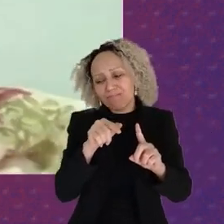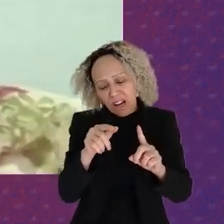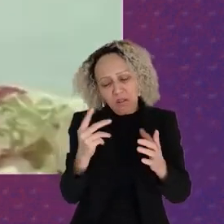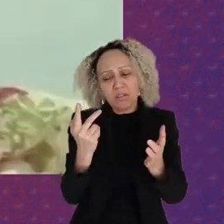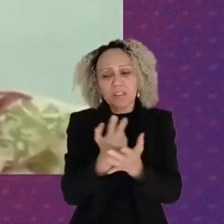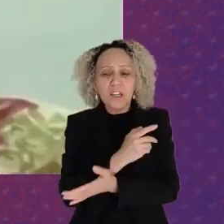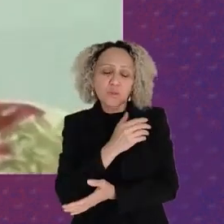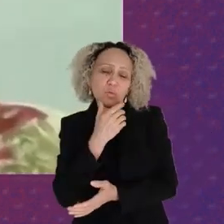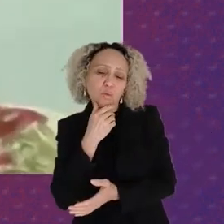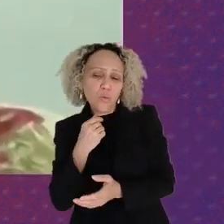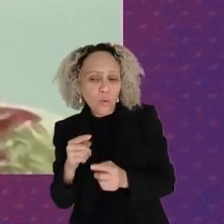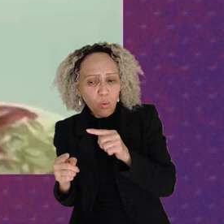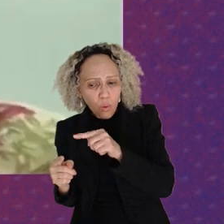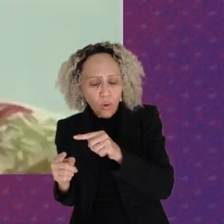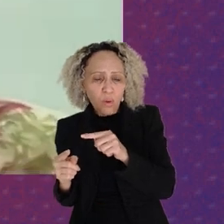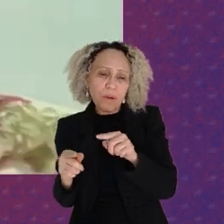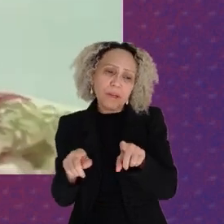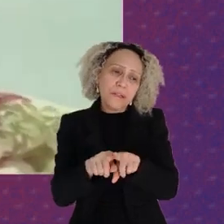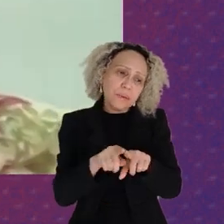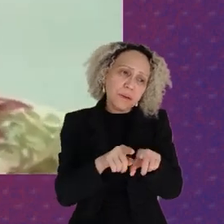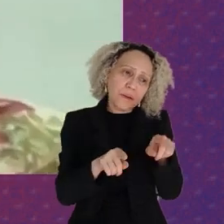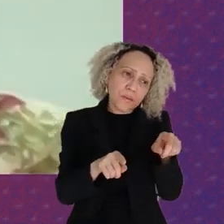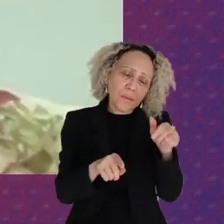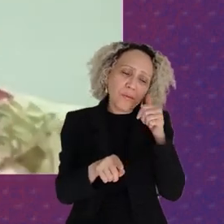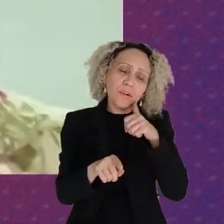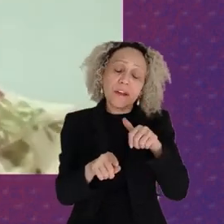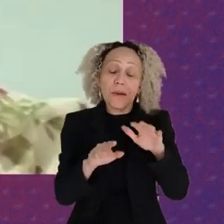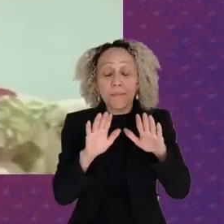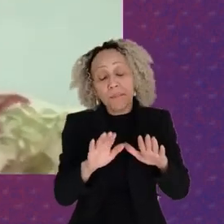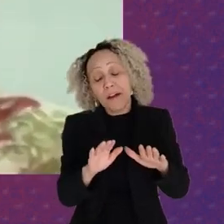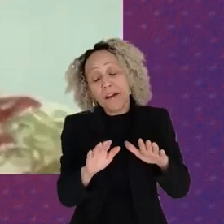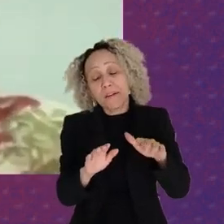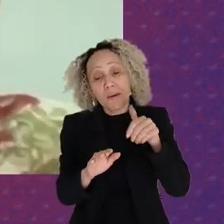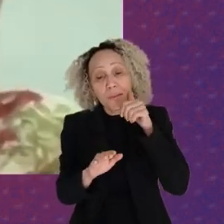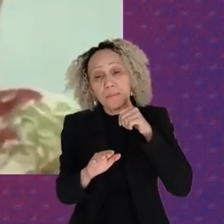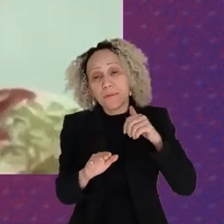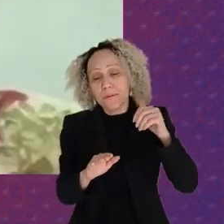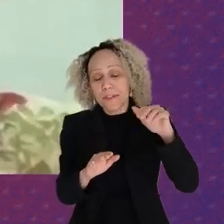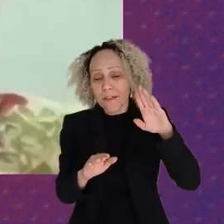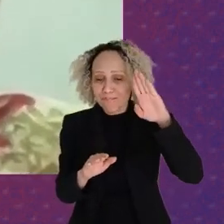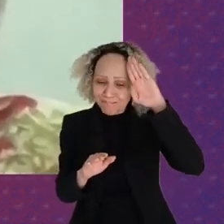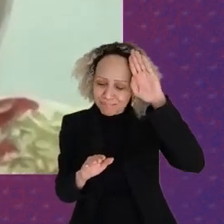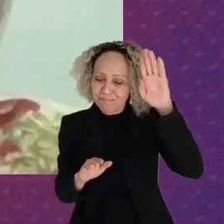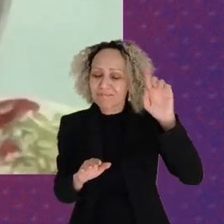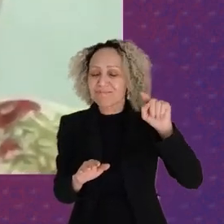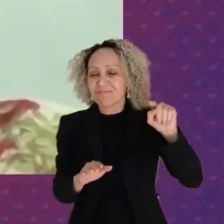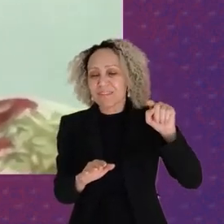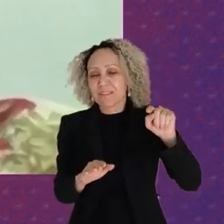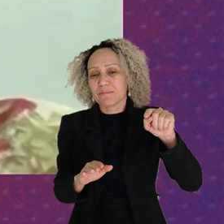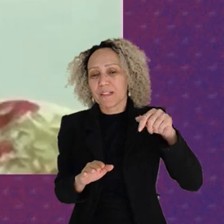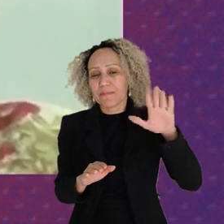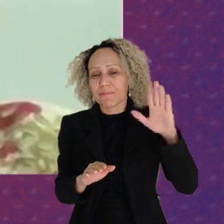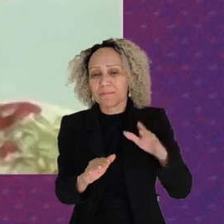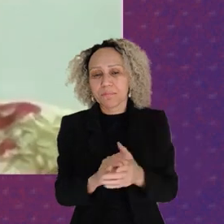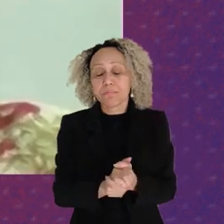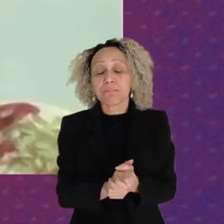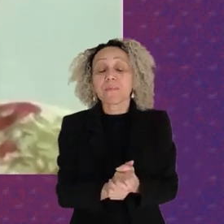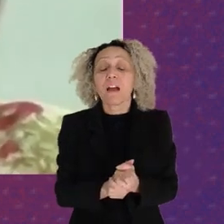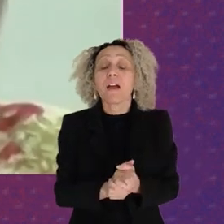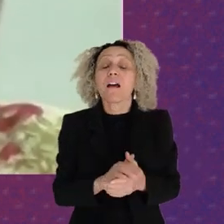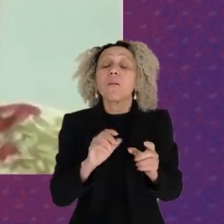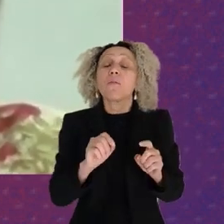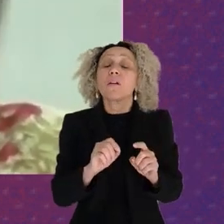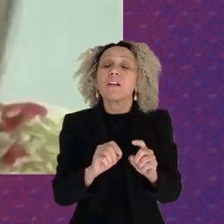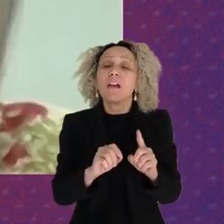às desigualdades de gênero, as principais vítimas. E o que é o assédio moral? Bom, é a prática de